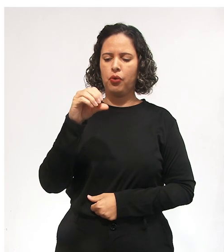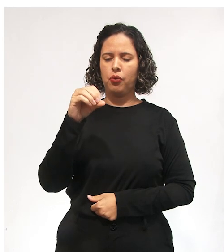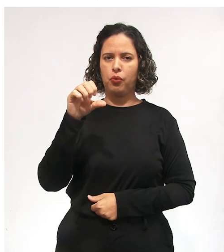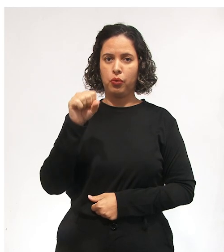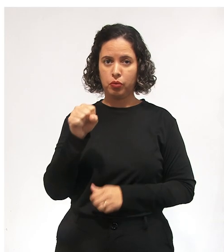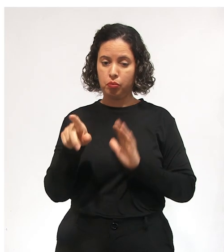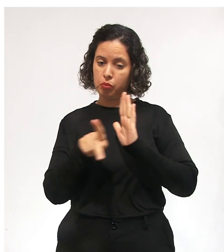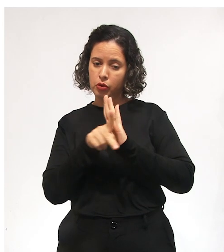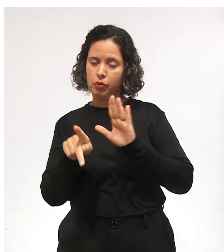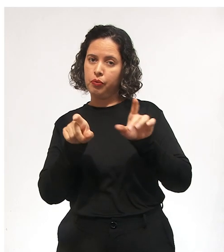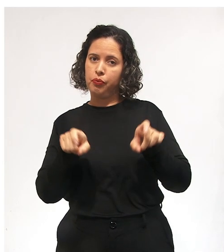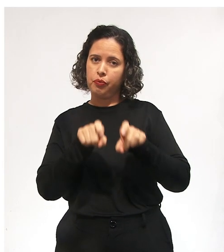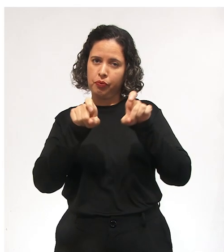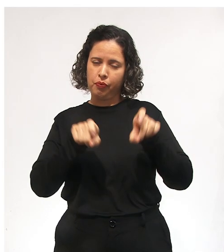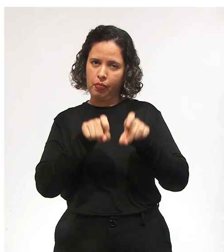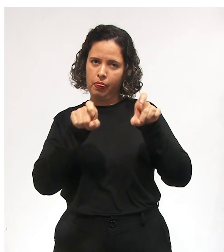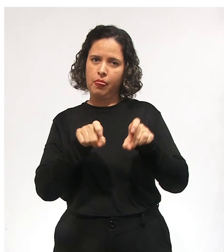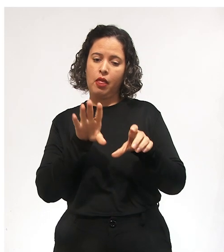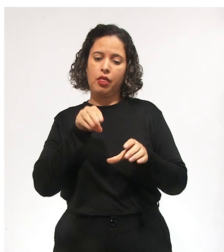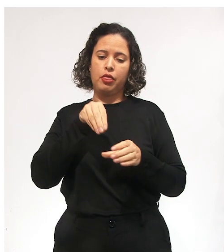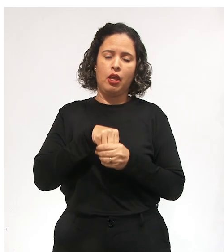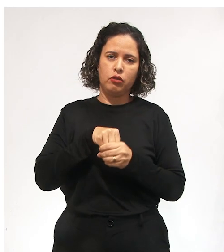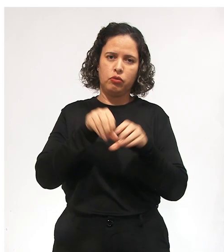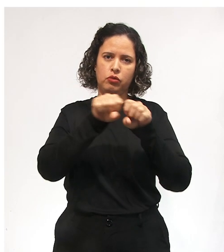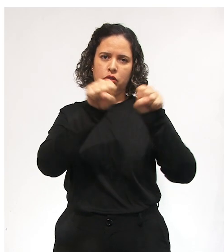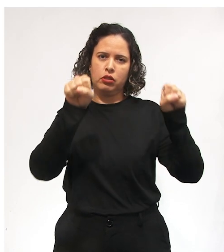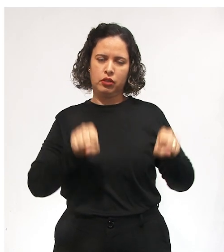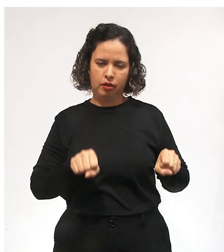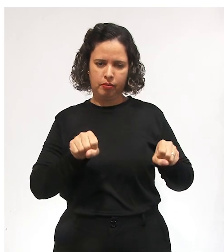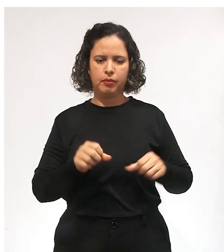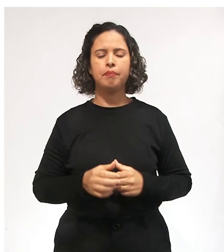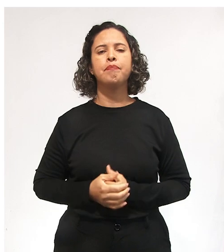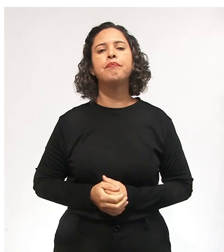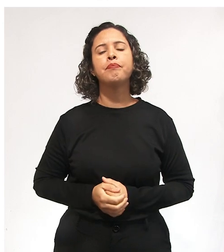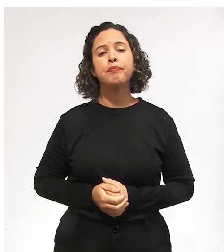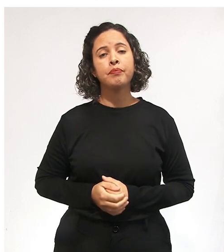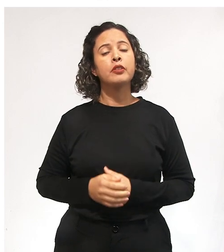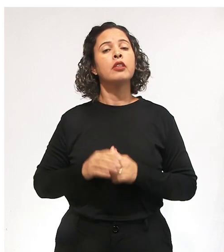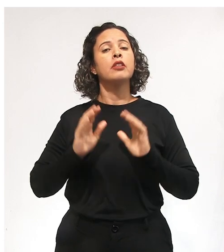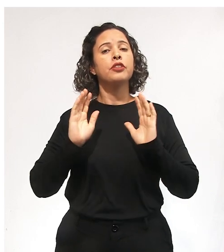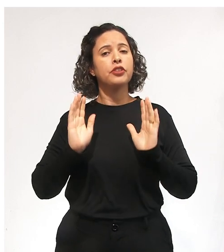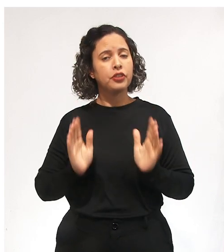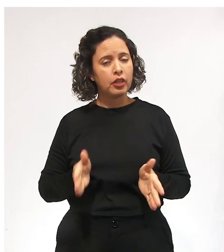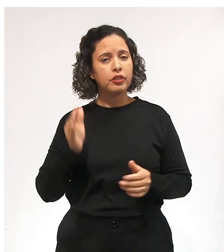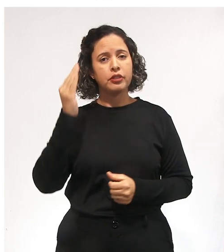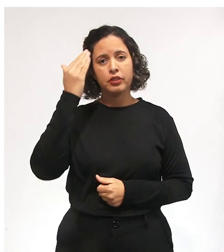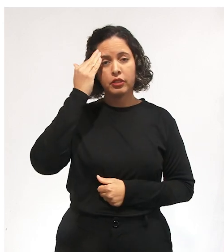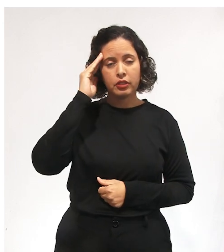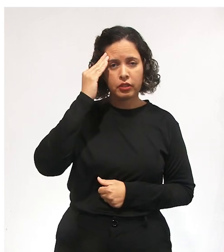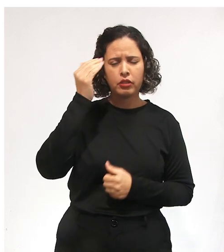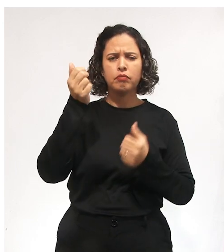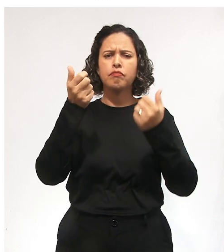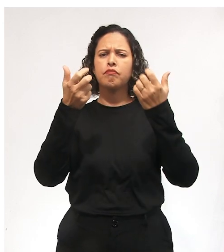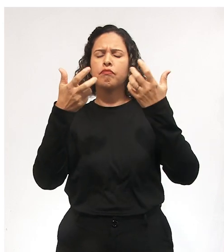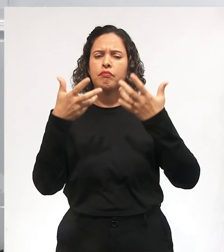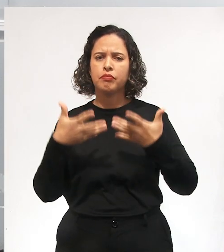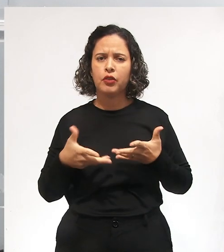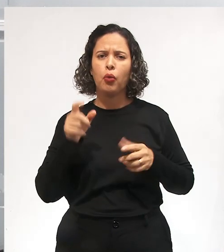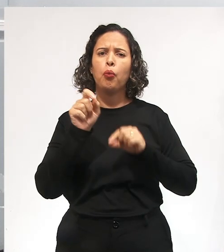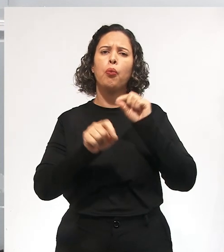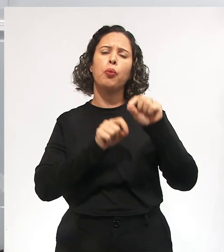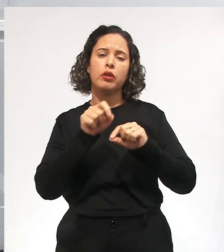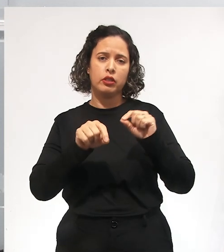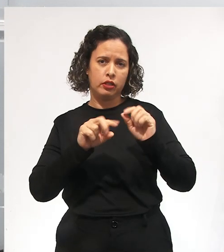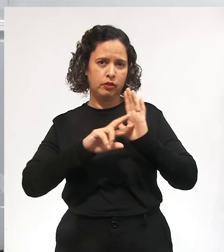Então, são componentes que compõem esse sistema. Depois que a gente entende e passa a falar, entender o que